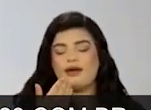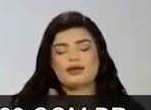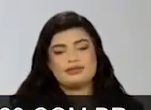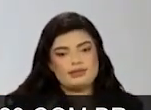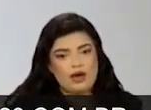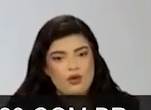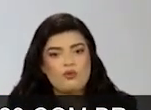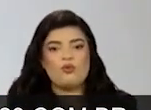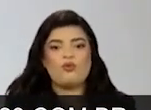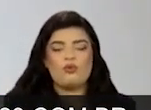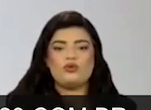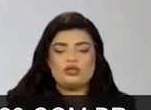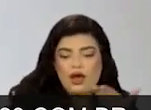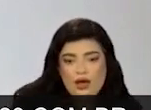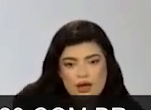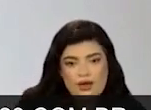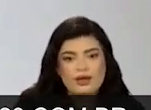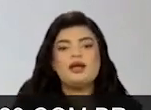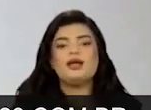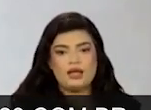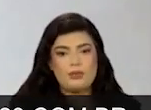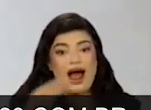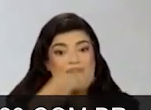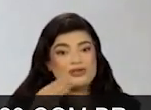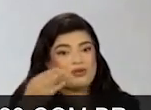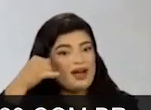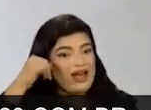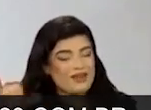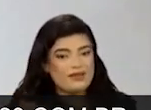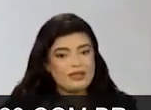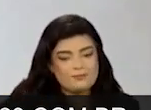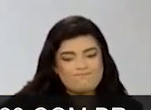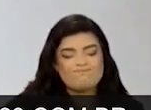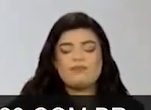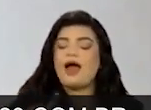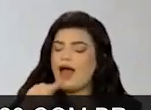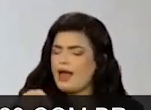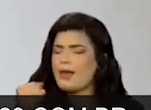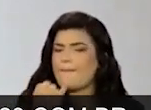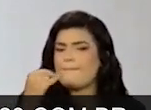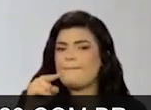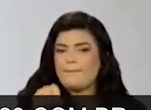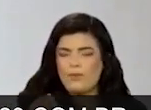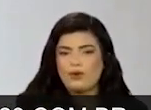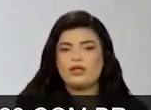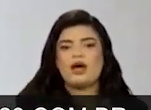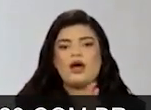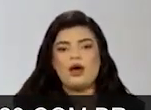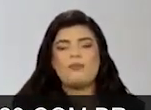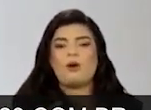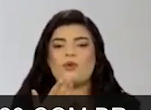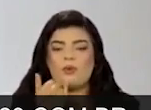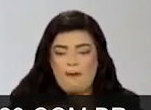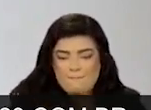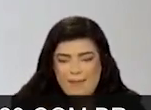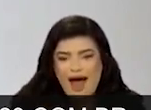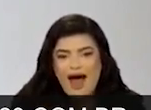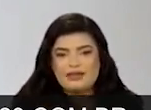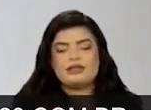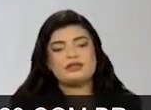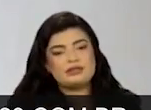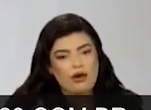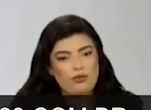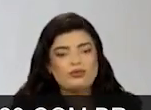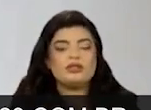alimentação equilibrada, sem açúcares, né, que isso é super importante, carboidratos integrais, e também